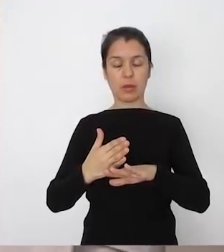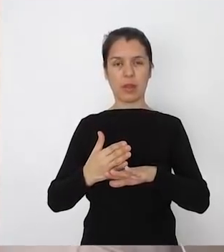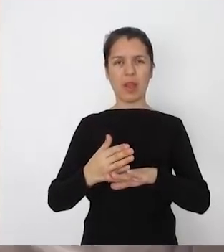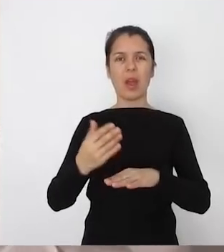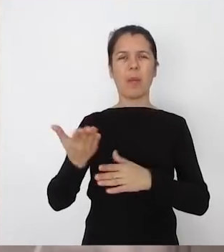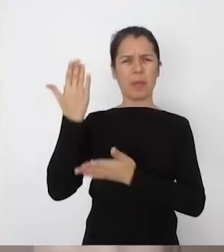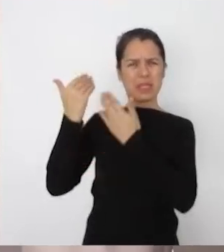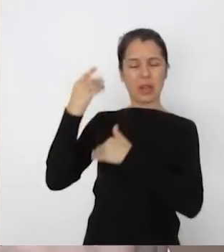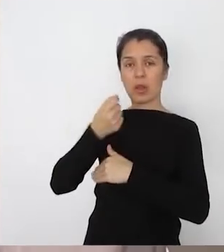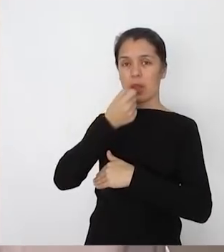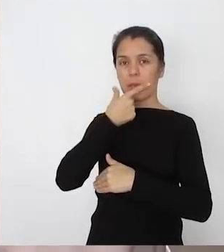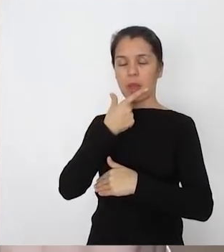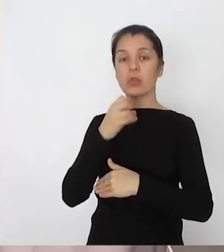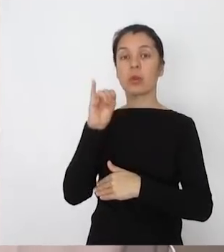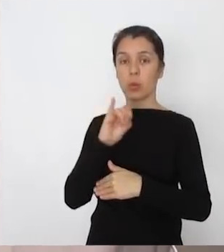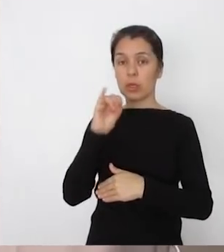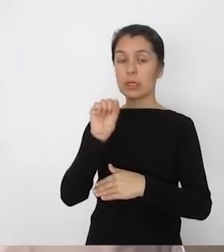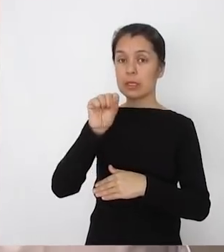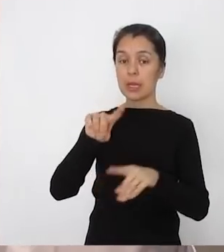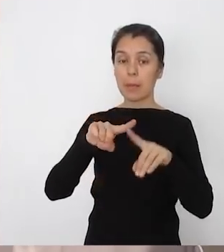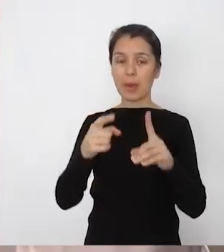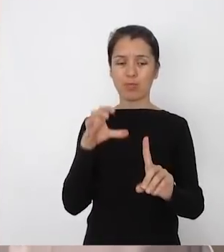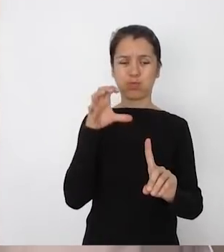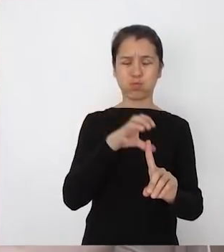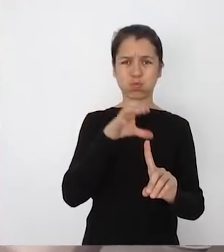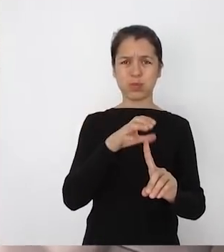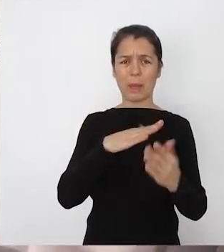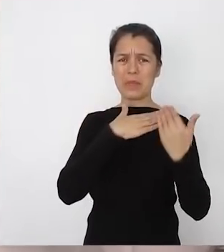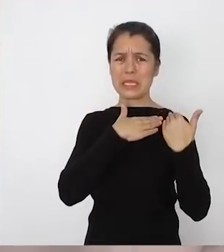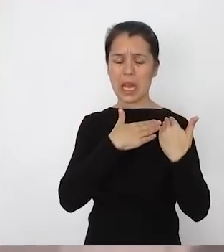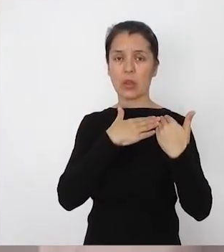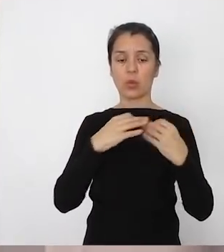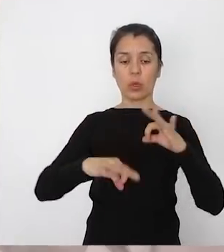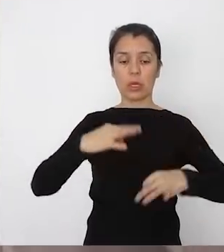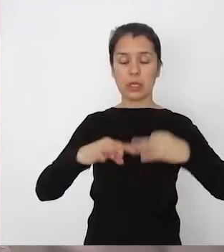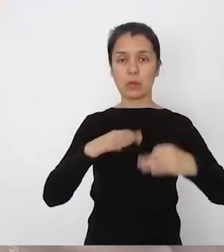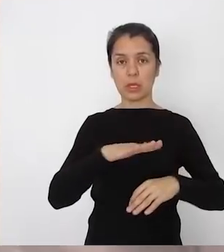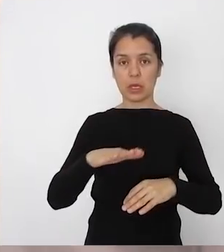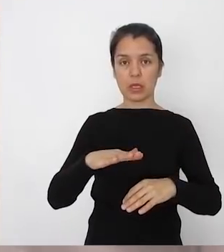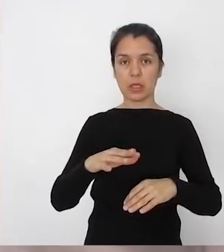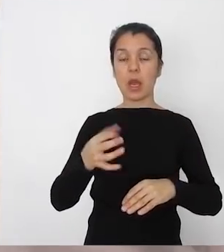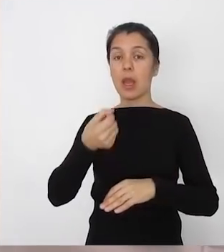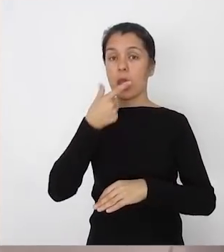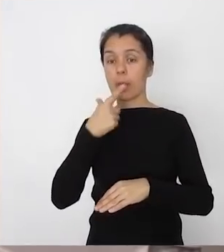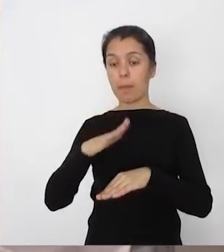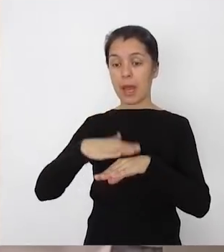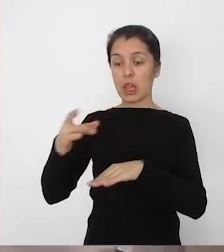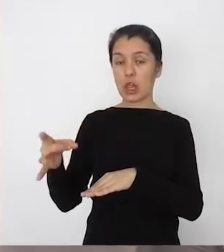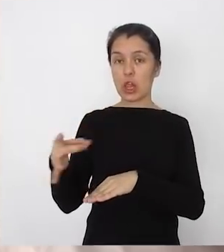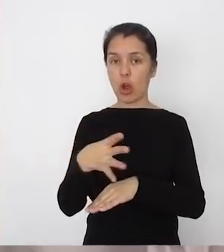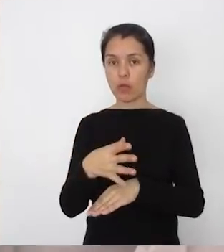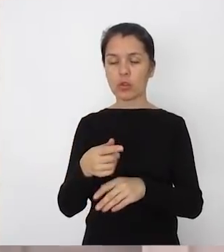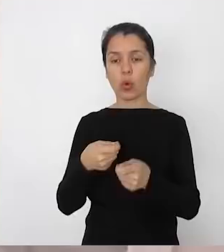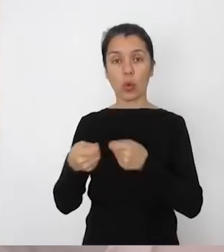disse que tinha mais de 40, por exemplo, o M1, que é o colinérgico muscarino, que é da acetilcolina, gera boca seca, constipação e visão